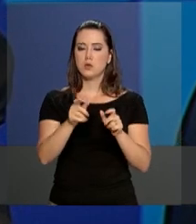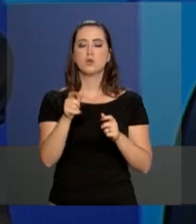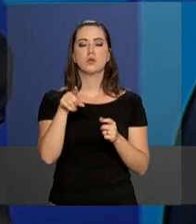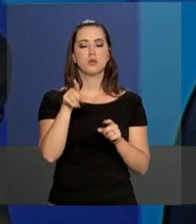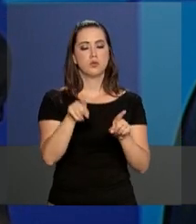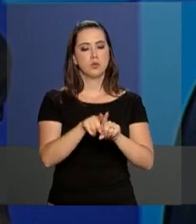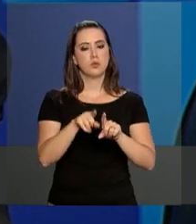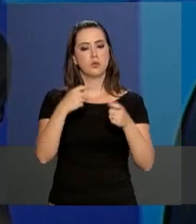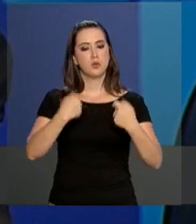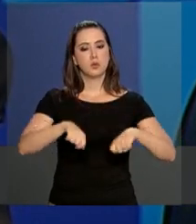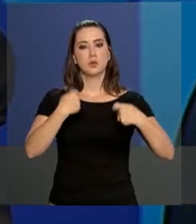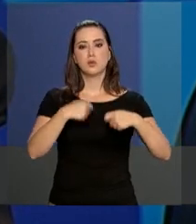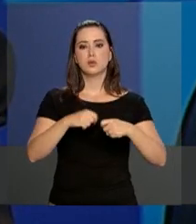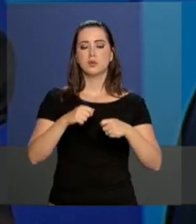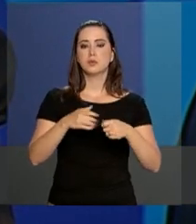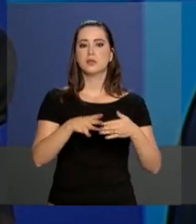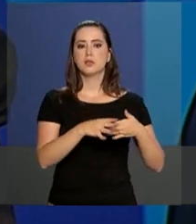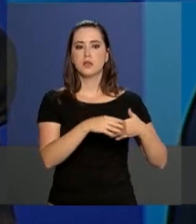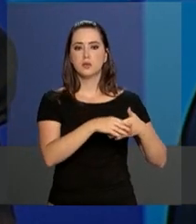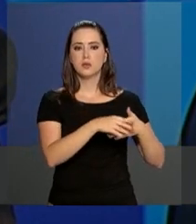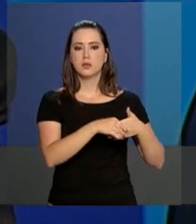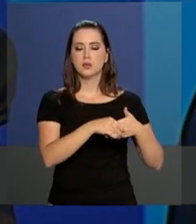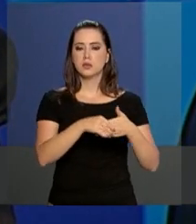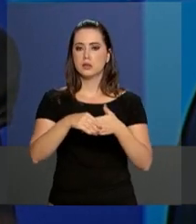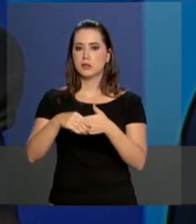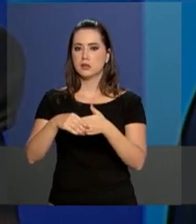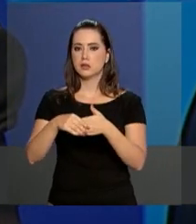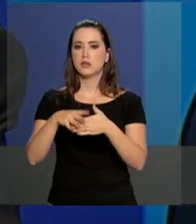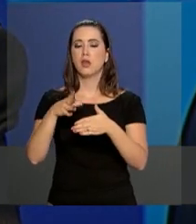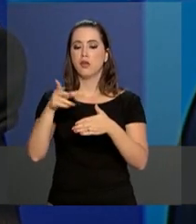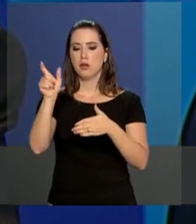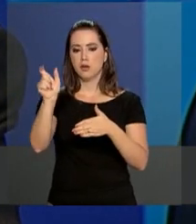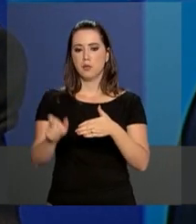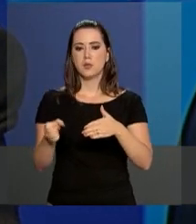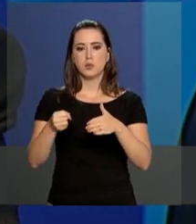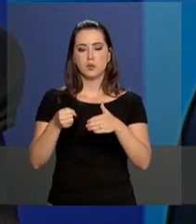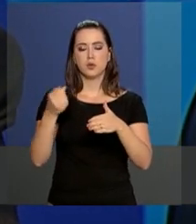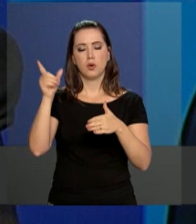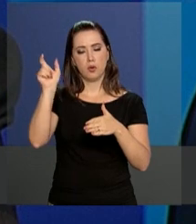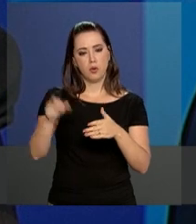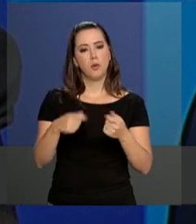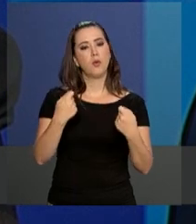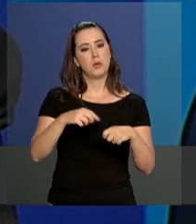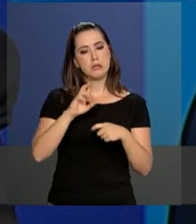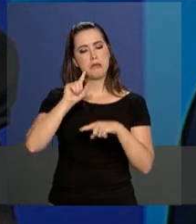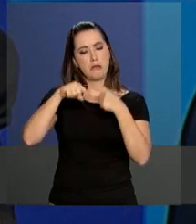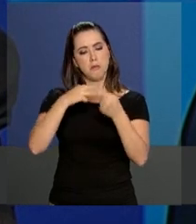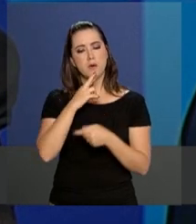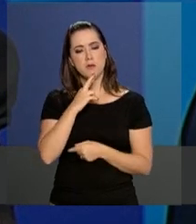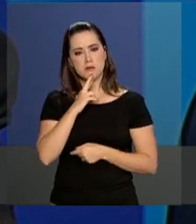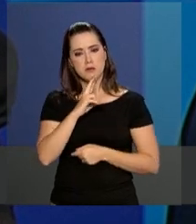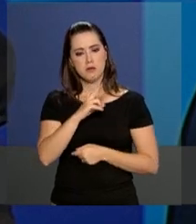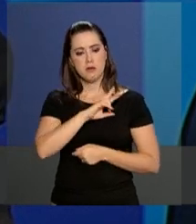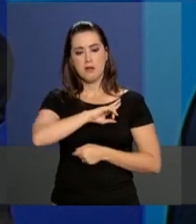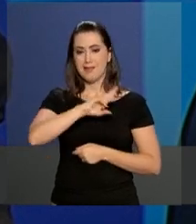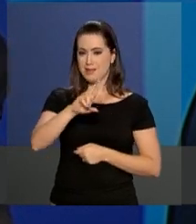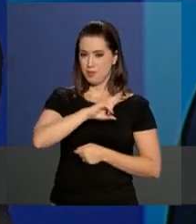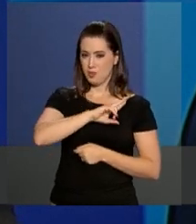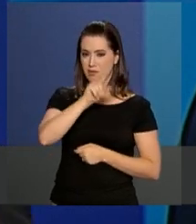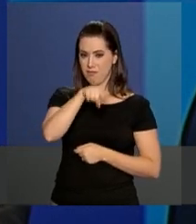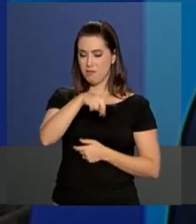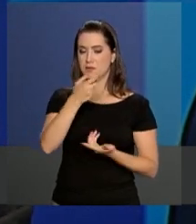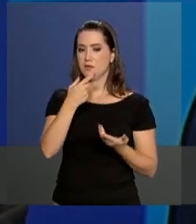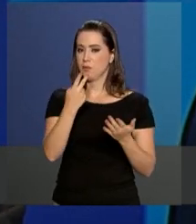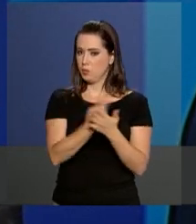é conduzida é e serão logicamente responderam por responsabilizados por